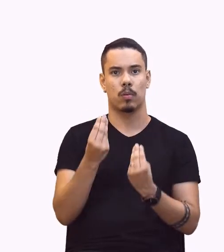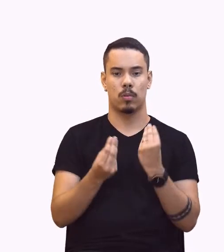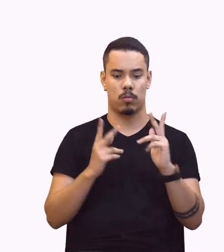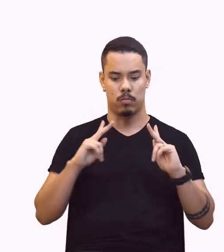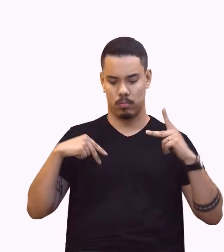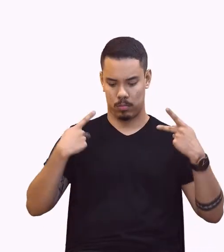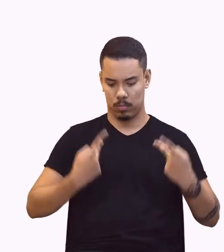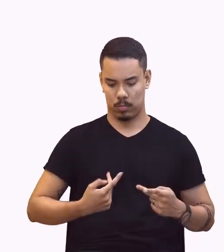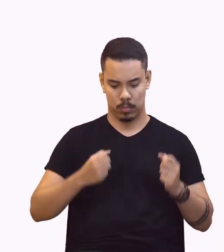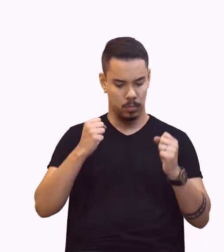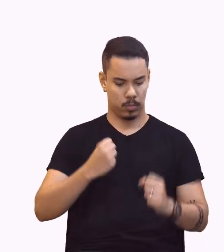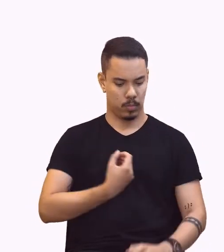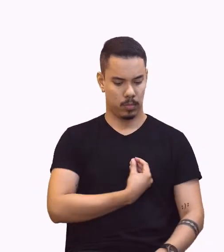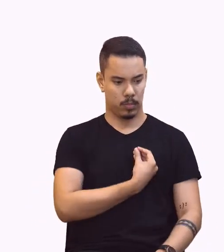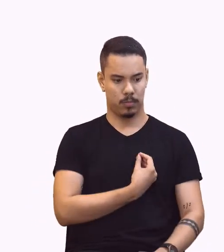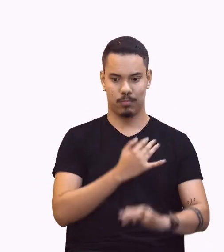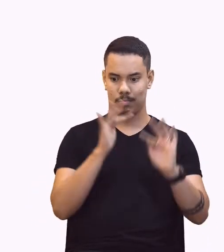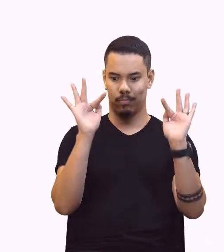vida feliz.